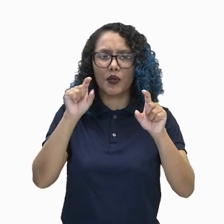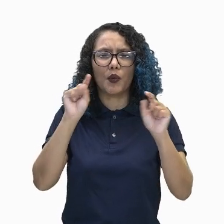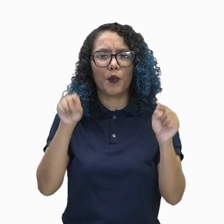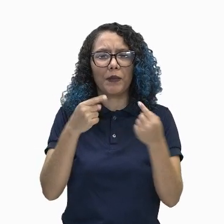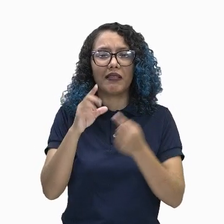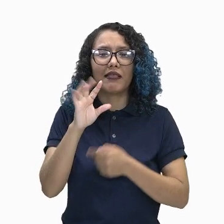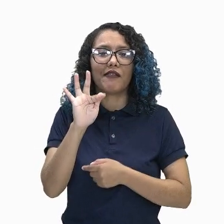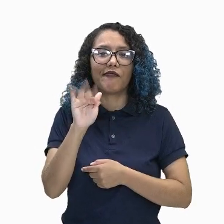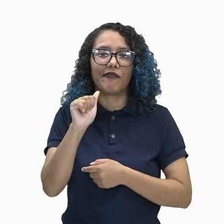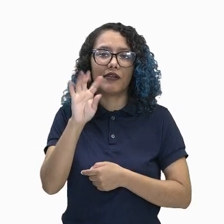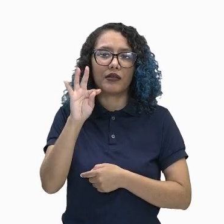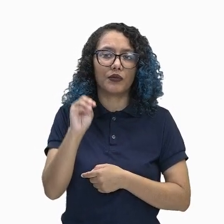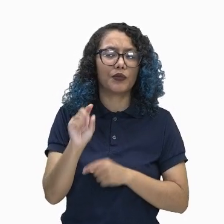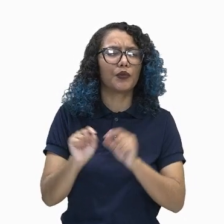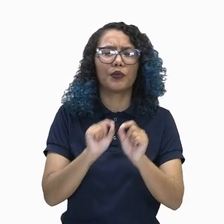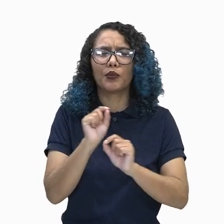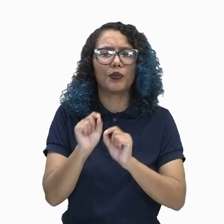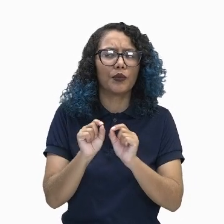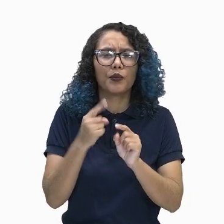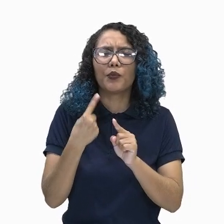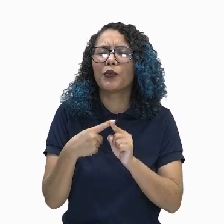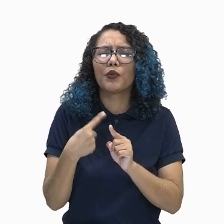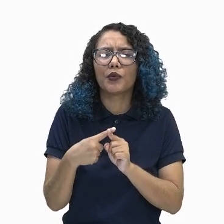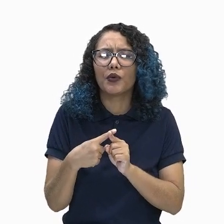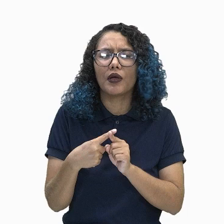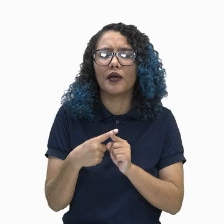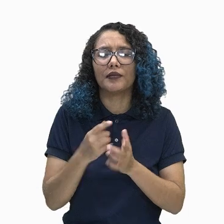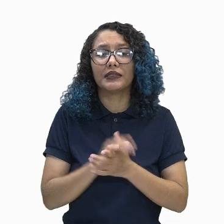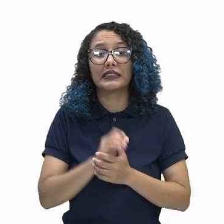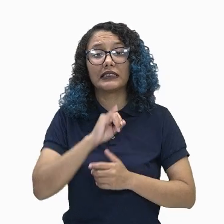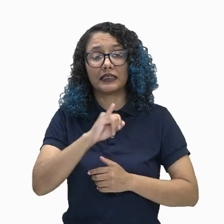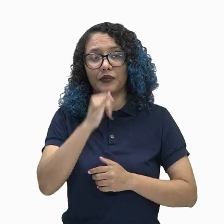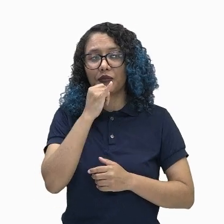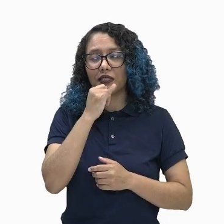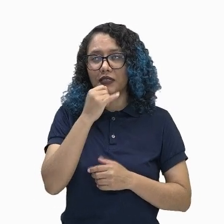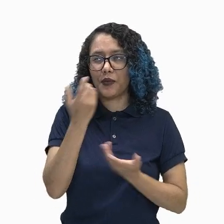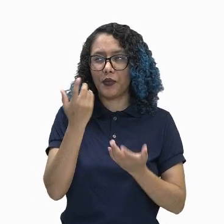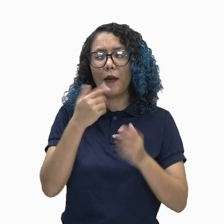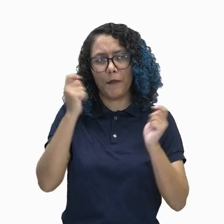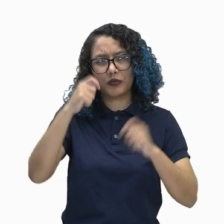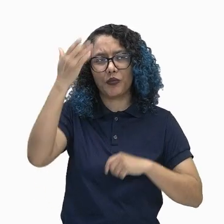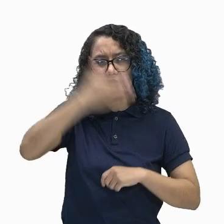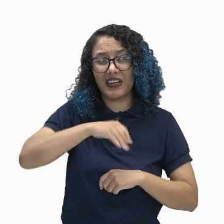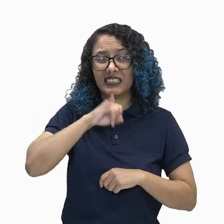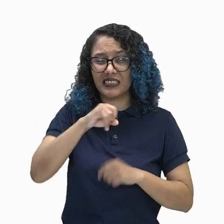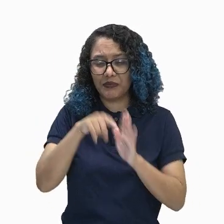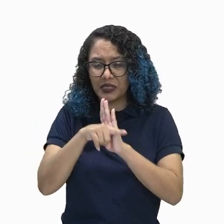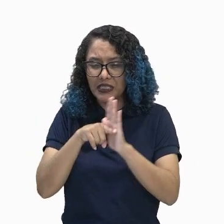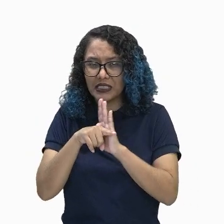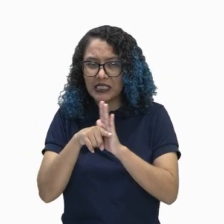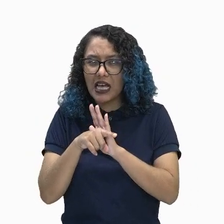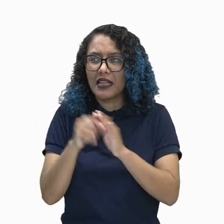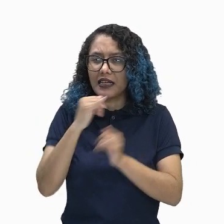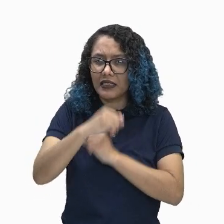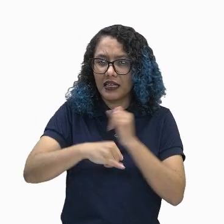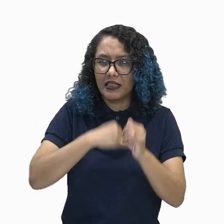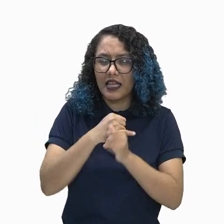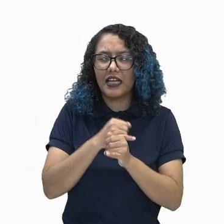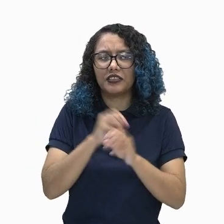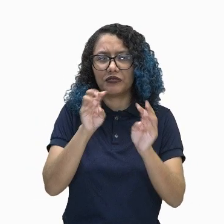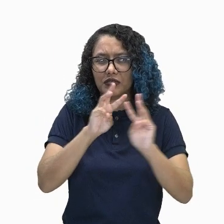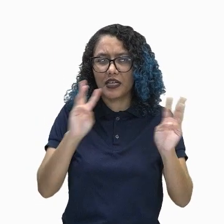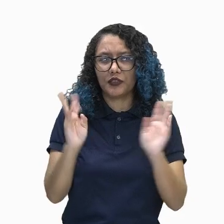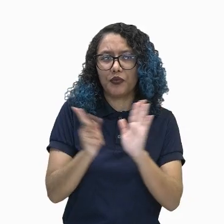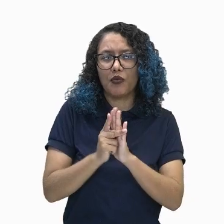fato. Por quê? Porque eu posso comprovar. Se você fizer uma pesquisa rápida na internet, no Banco Central, no site do